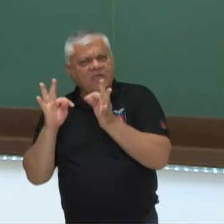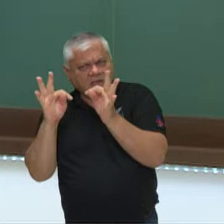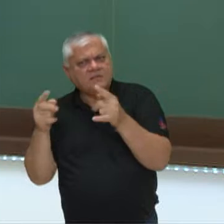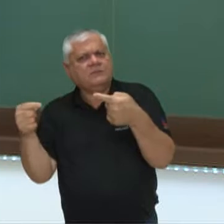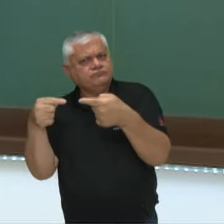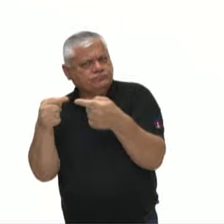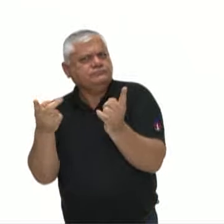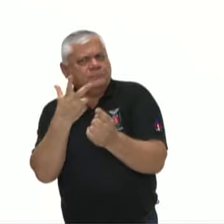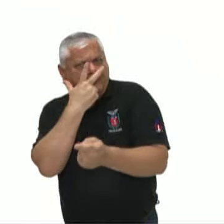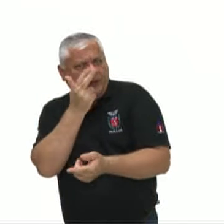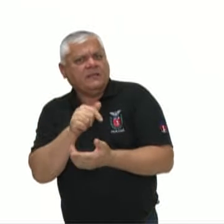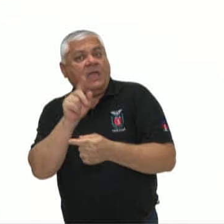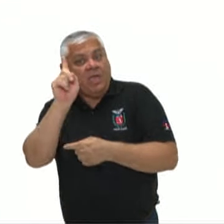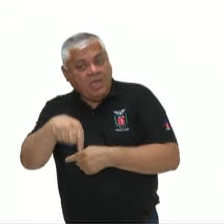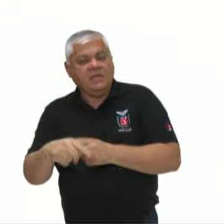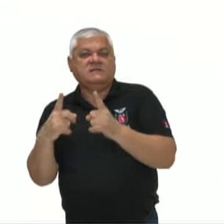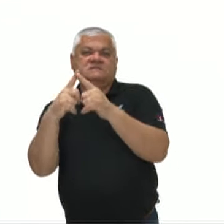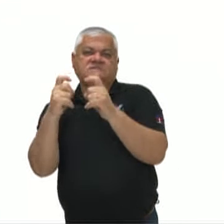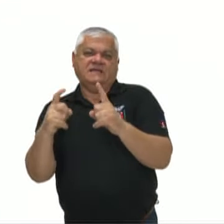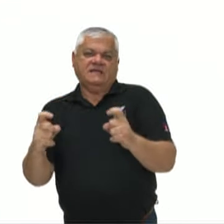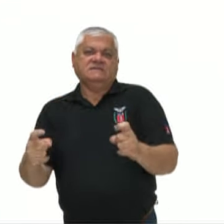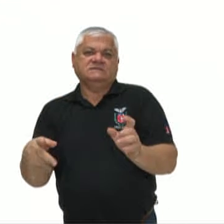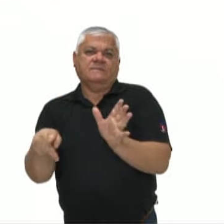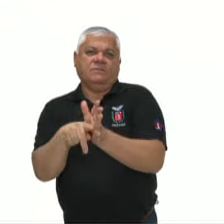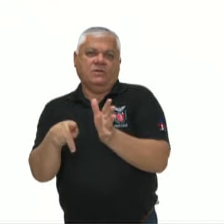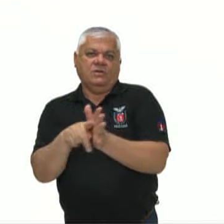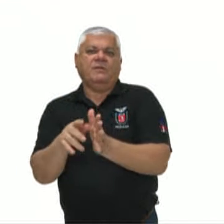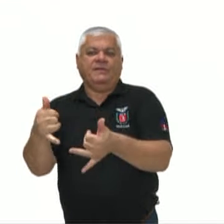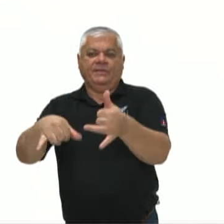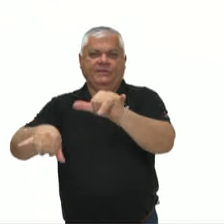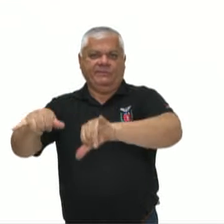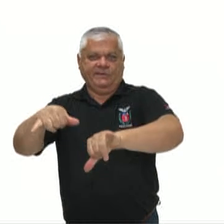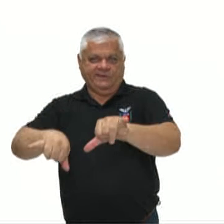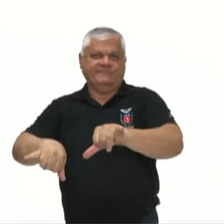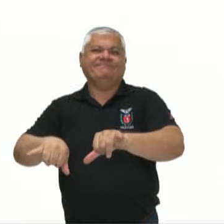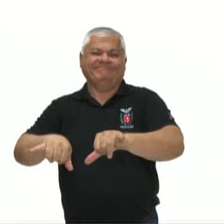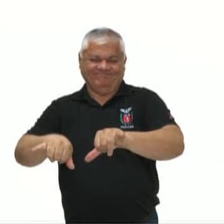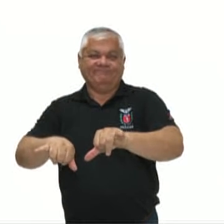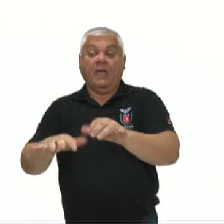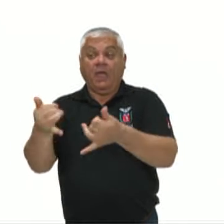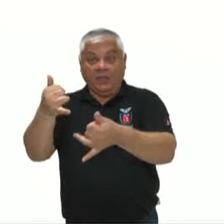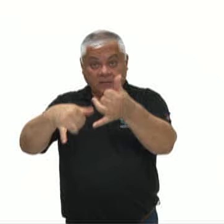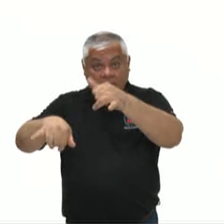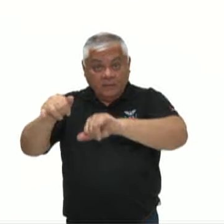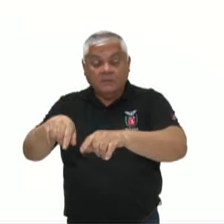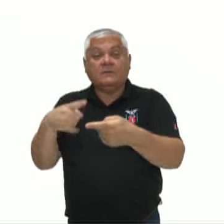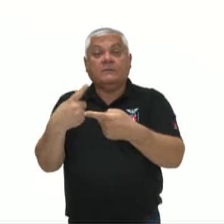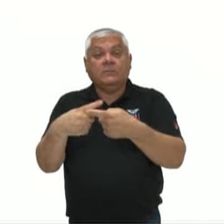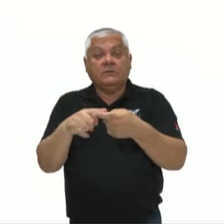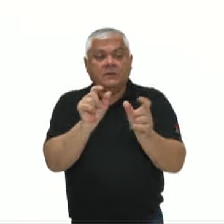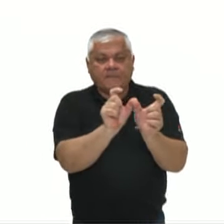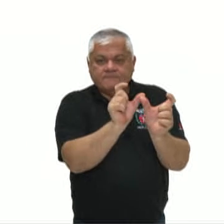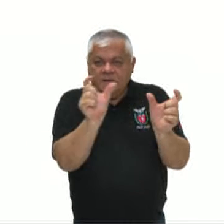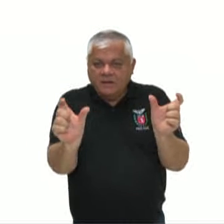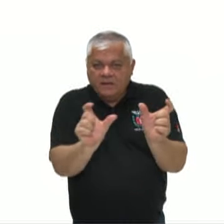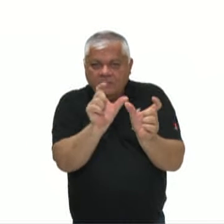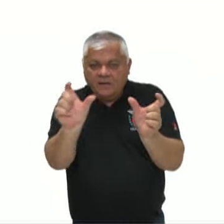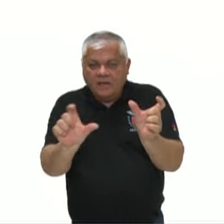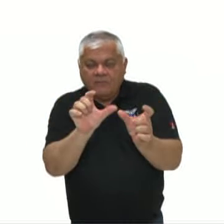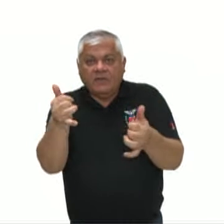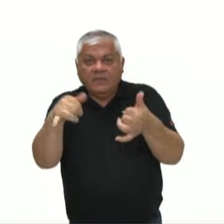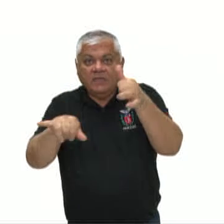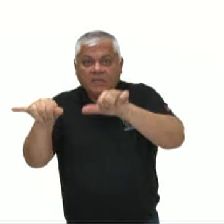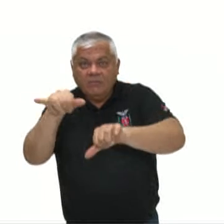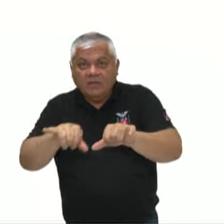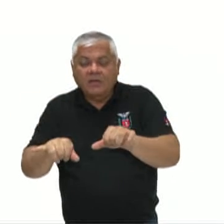vem da ciência, particularmente da química, né? O autor apropriou-se de um vocabulário